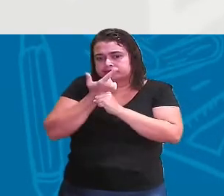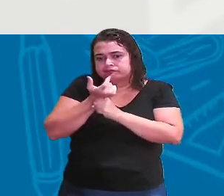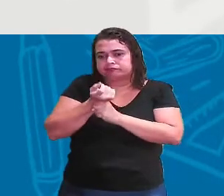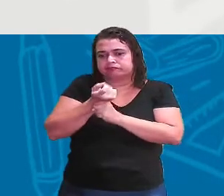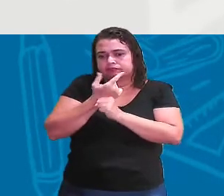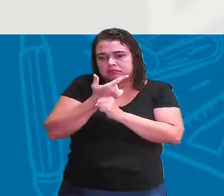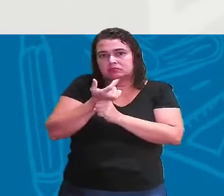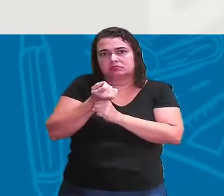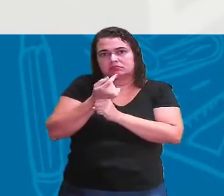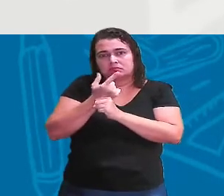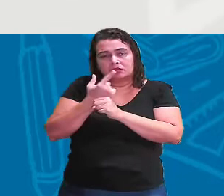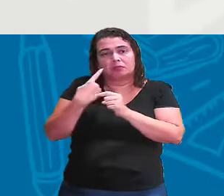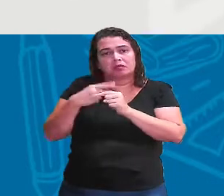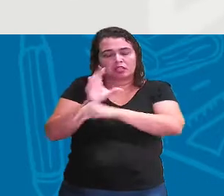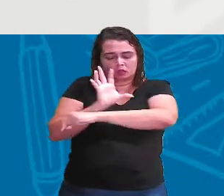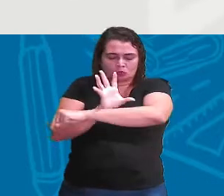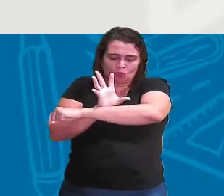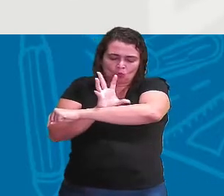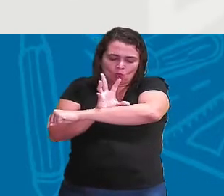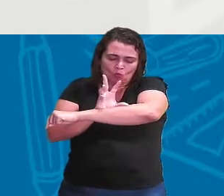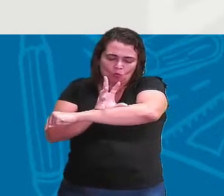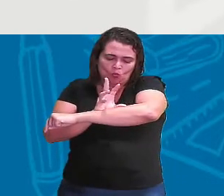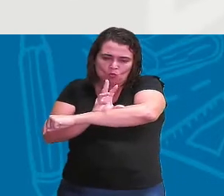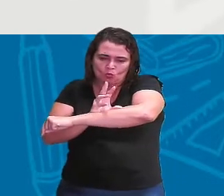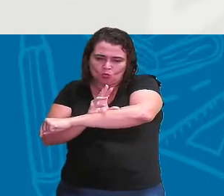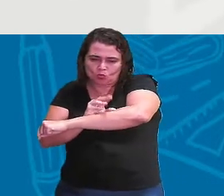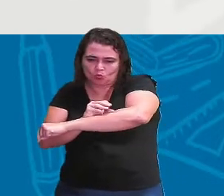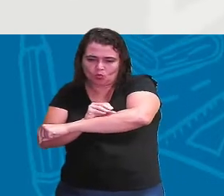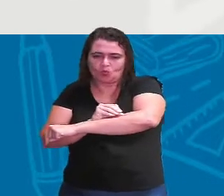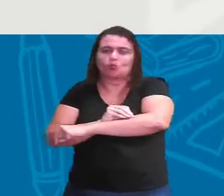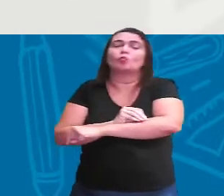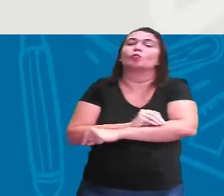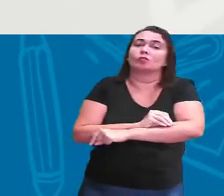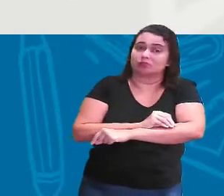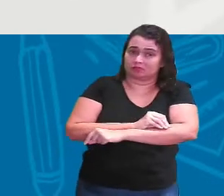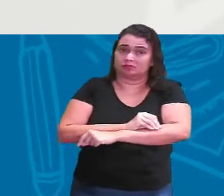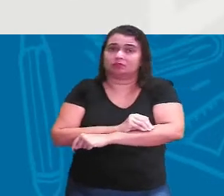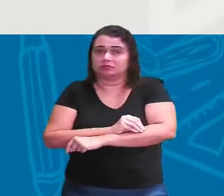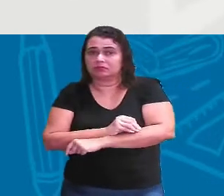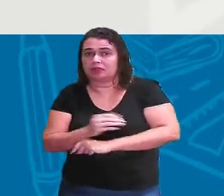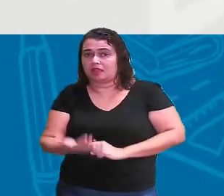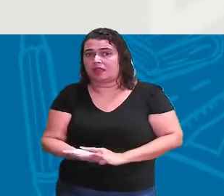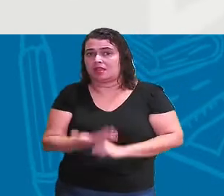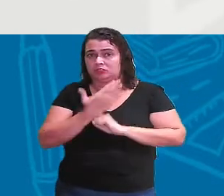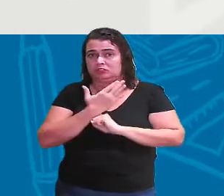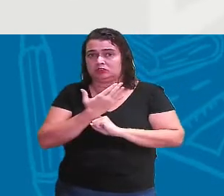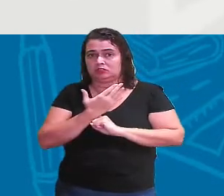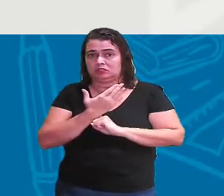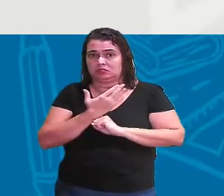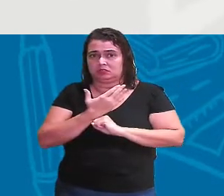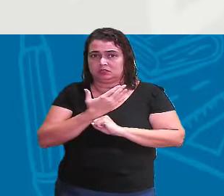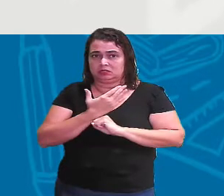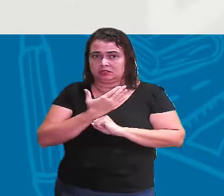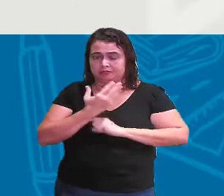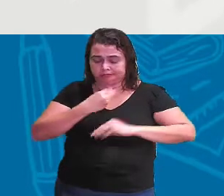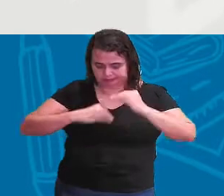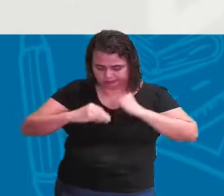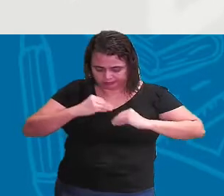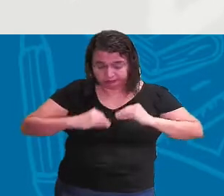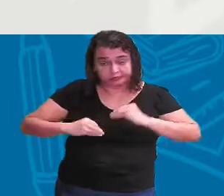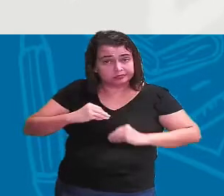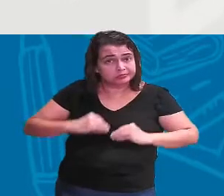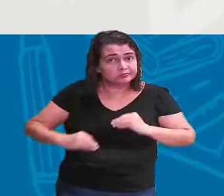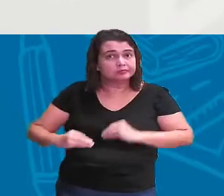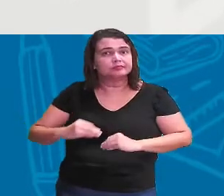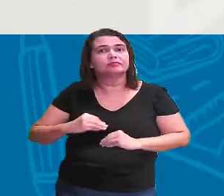teriam a função de serem imunossupressores e anti-inflamatórios de origem hormonais para poder mitigar